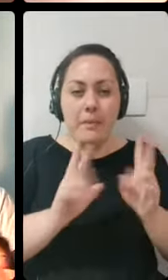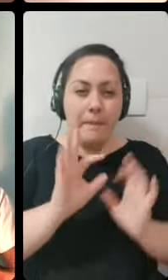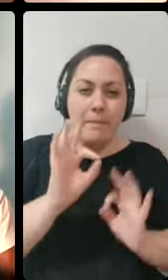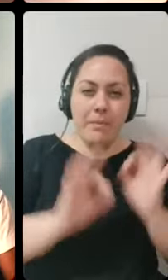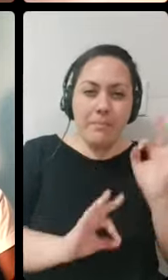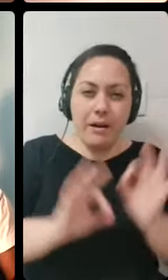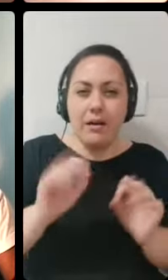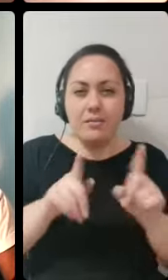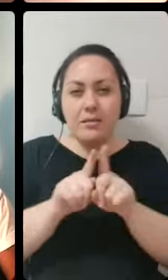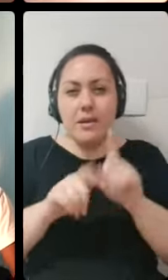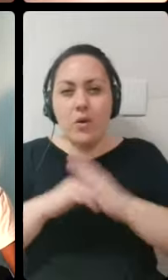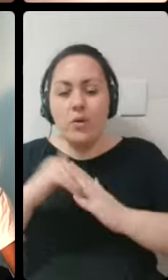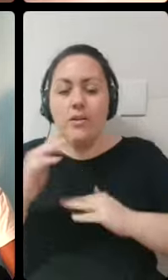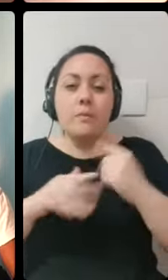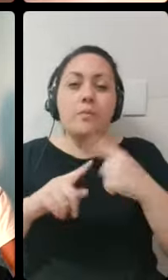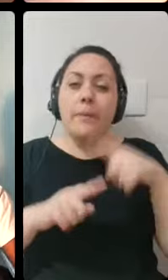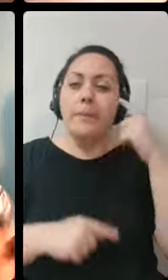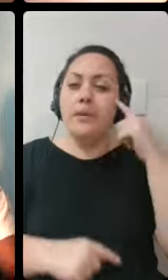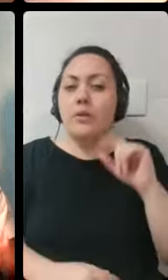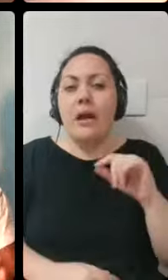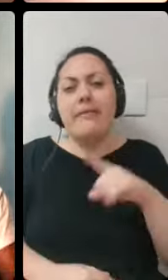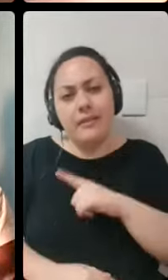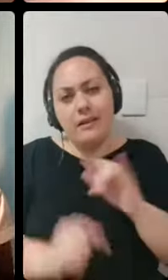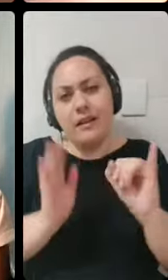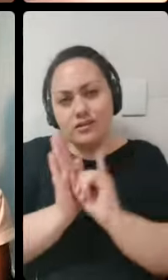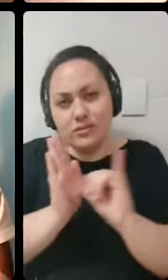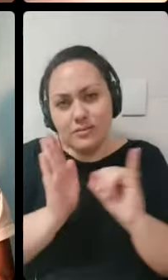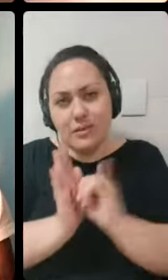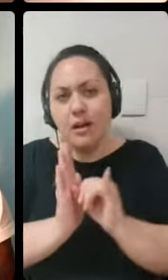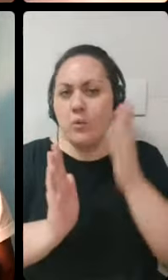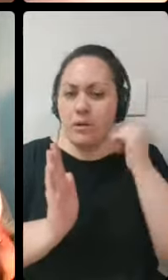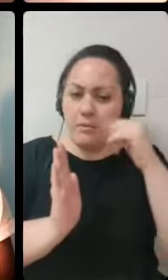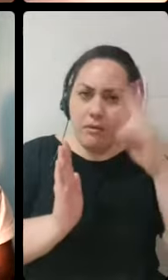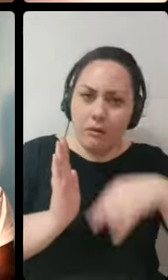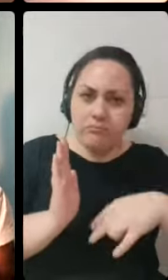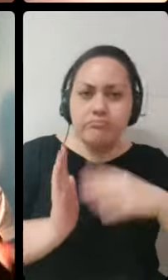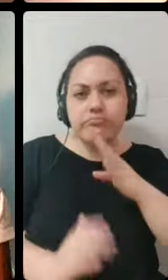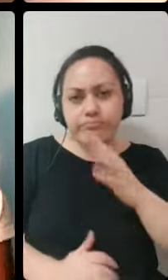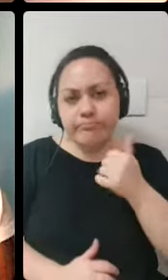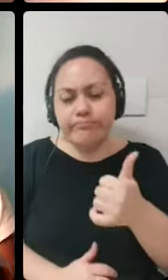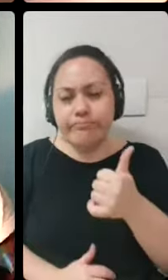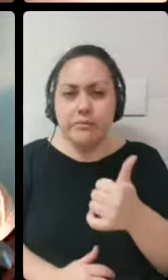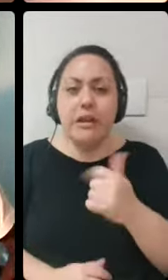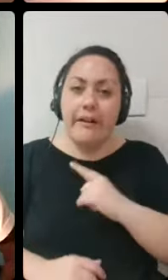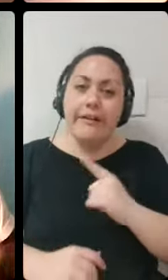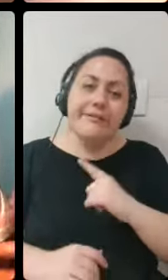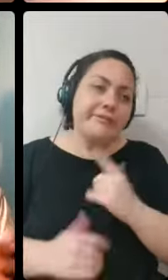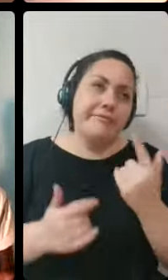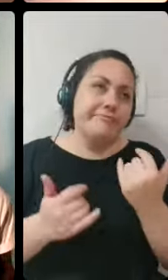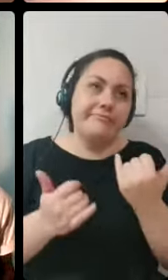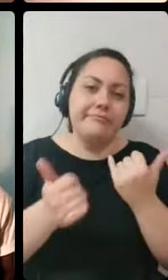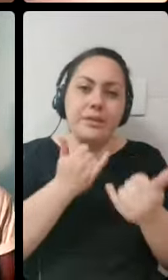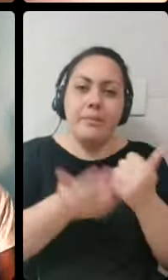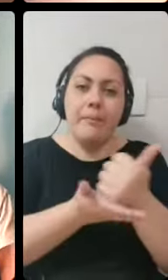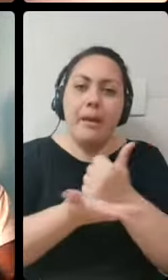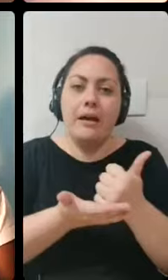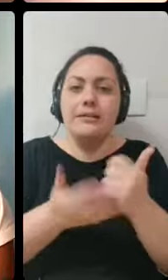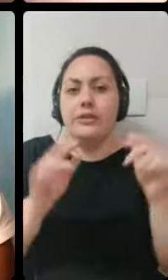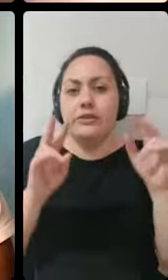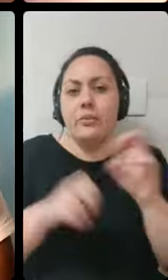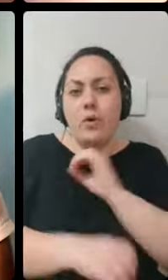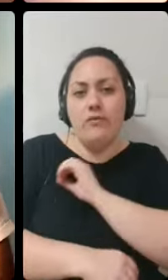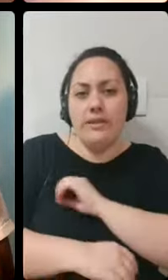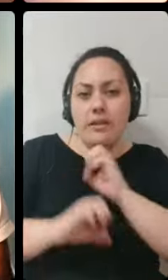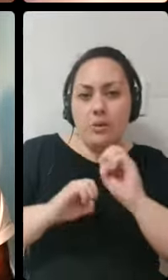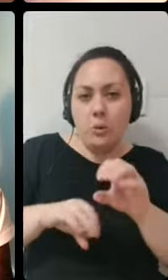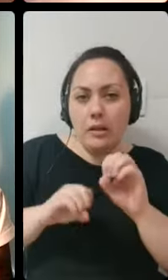a gente consegue ler e tudo mais. E aí tem ali os eixos, ah, a gente vai construir oficinas sobre educação, sobre saúde,